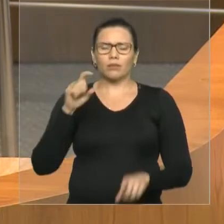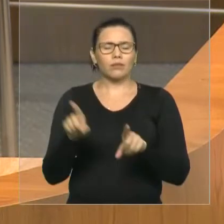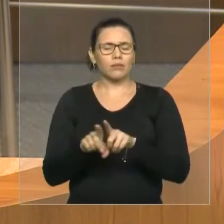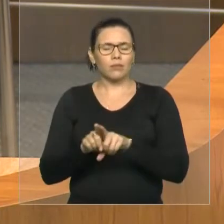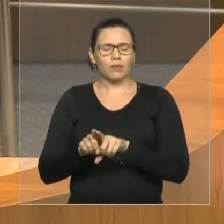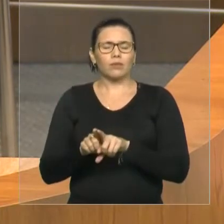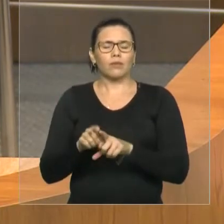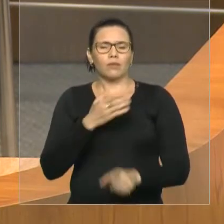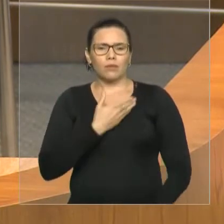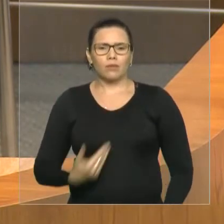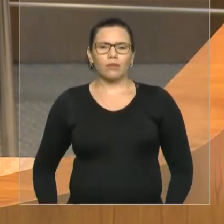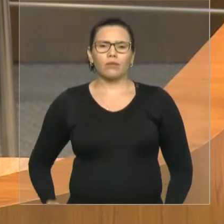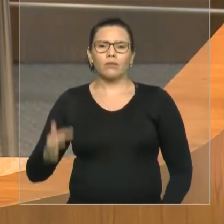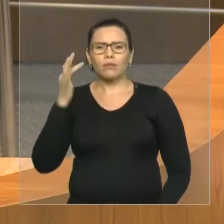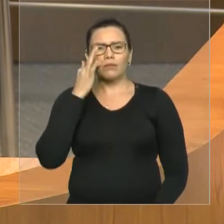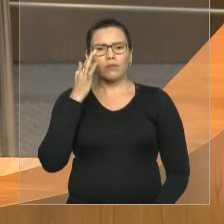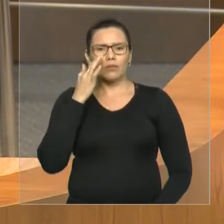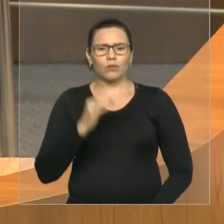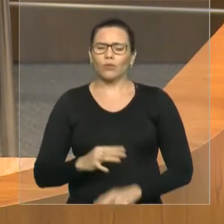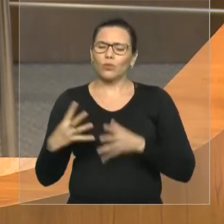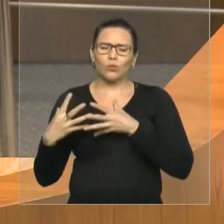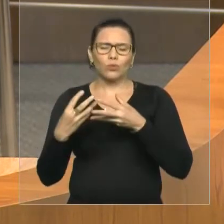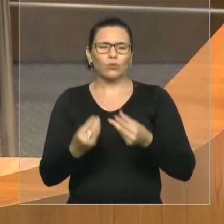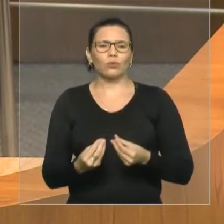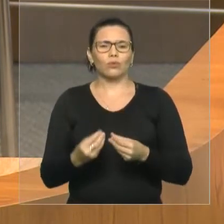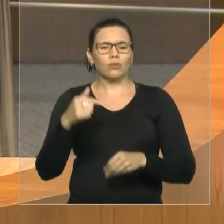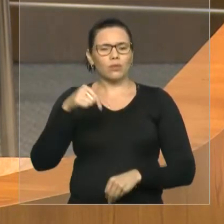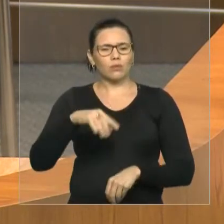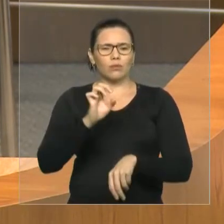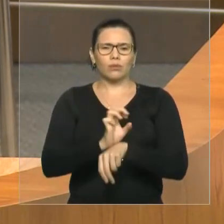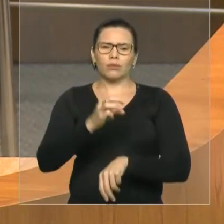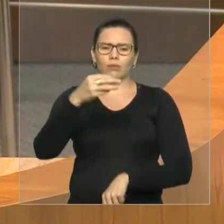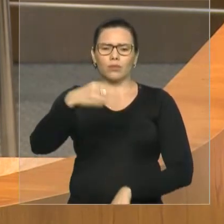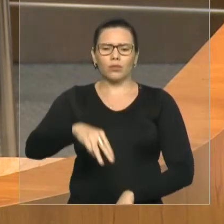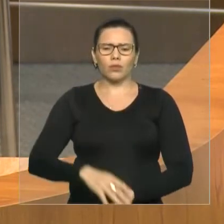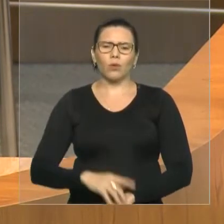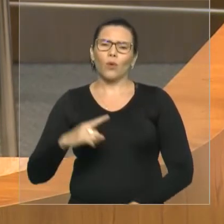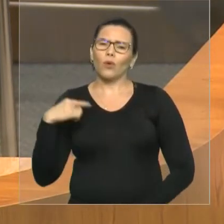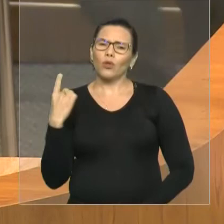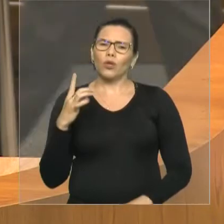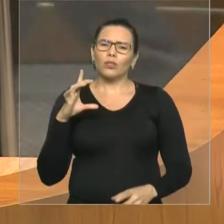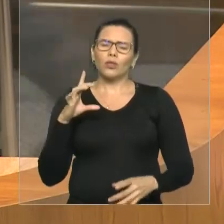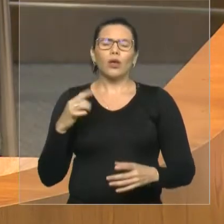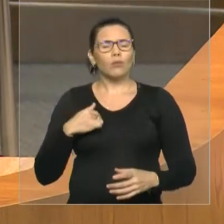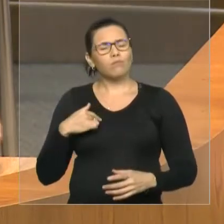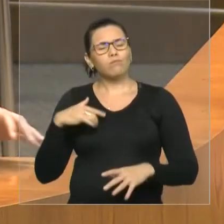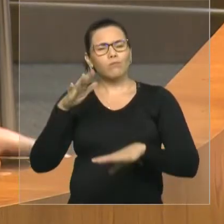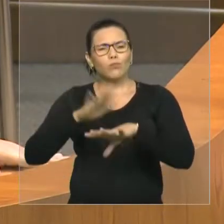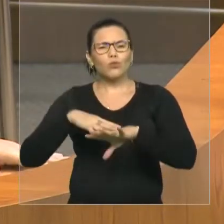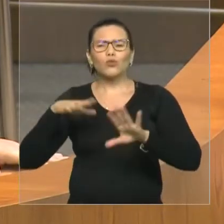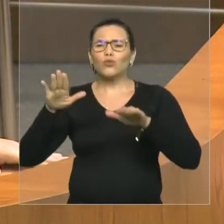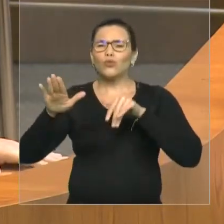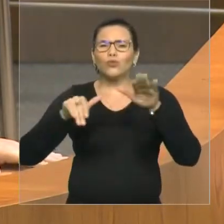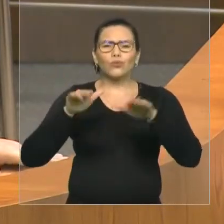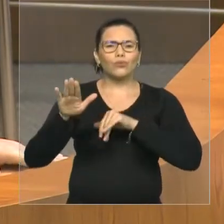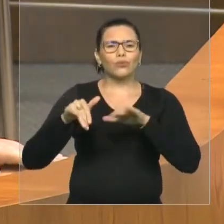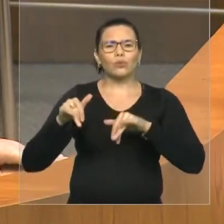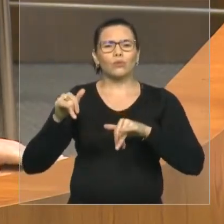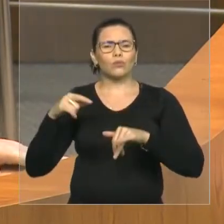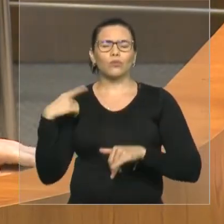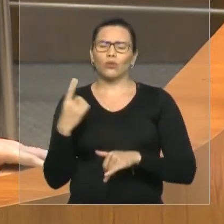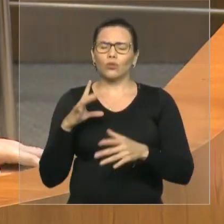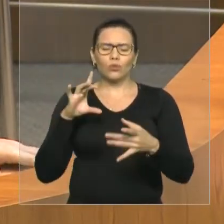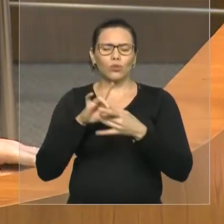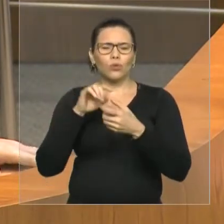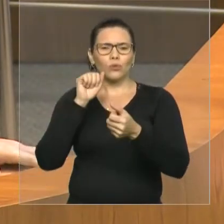estado, para que a gente se una e realmente possa procurar